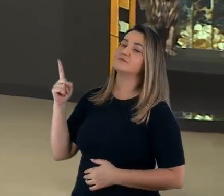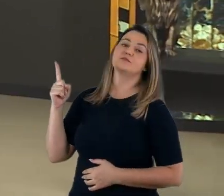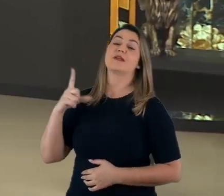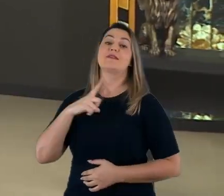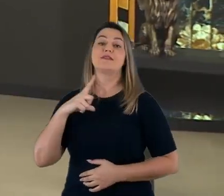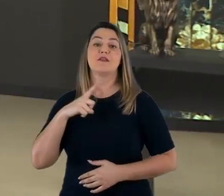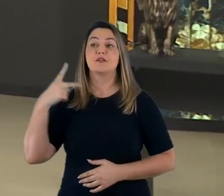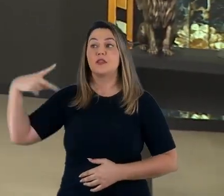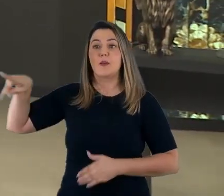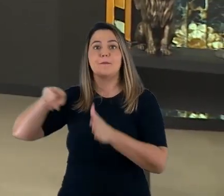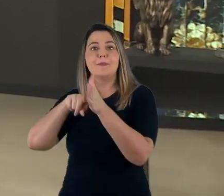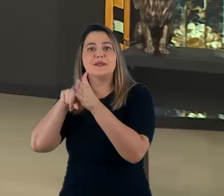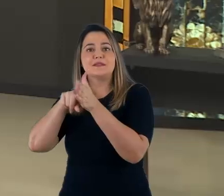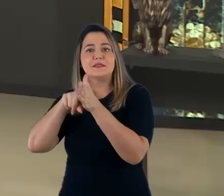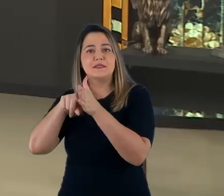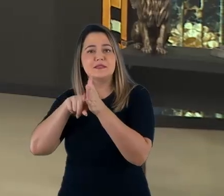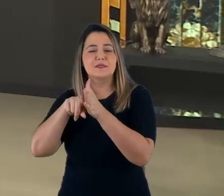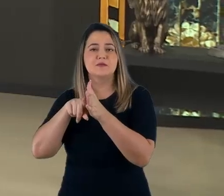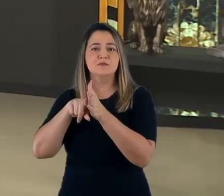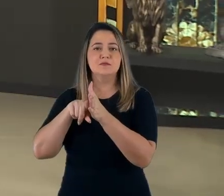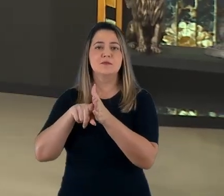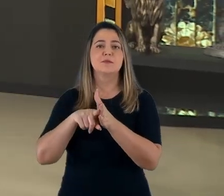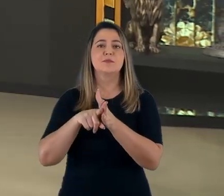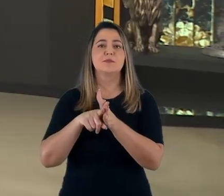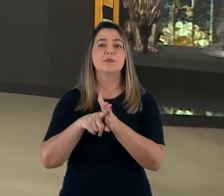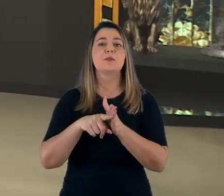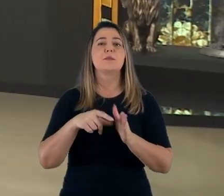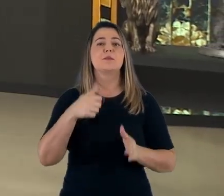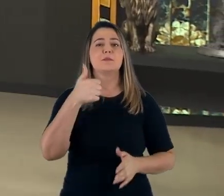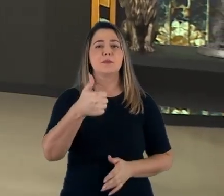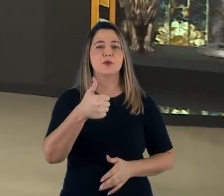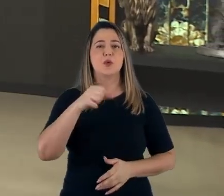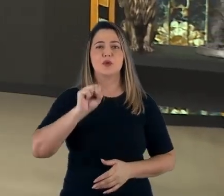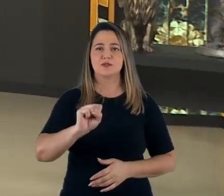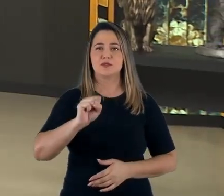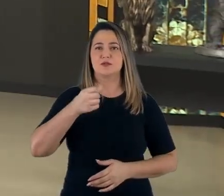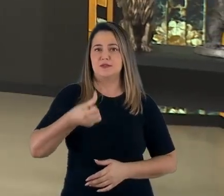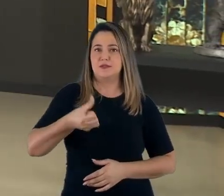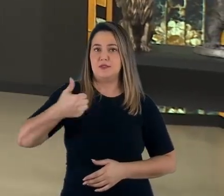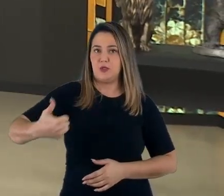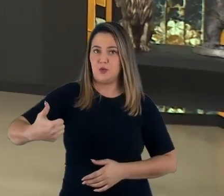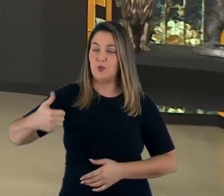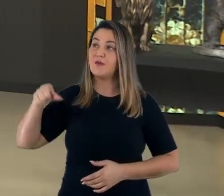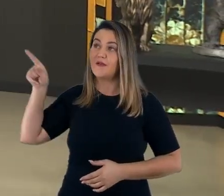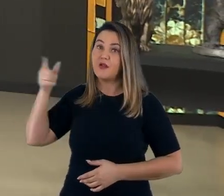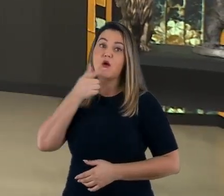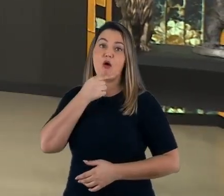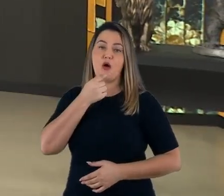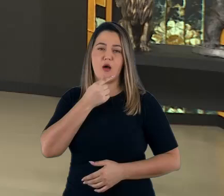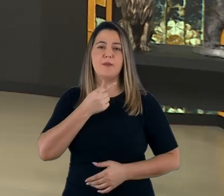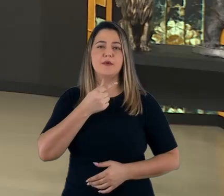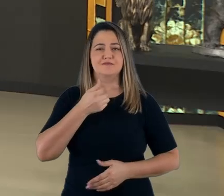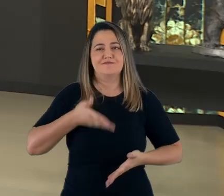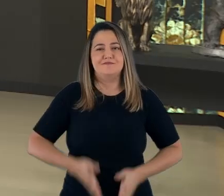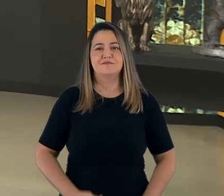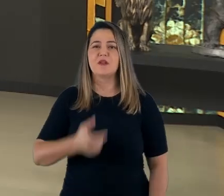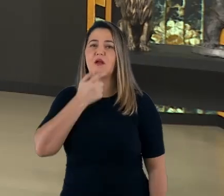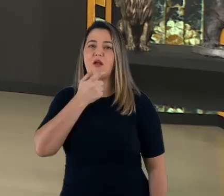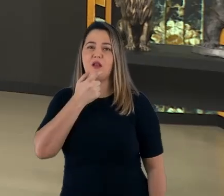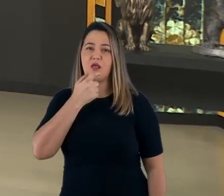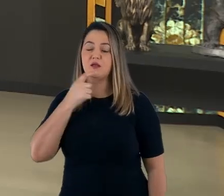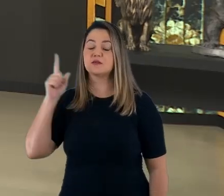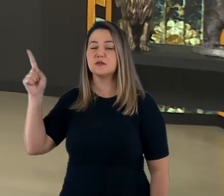em 1861. Eu estou falando do cientista, inventor e assiriólogo inglês chamado